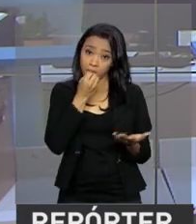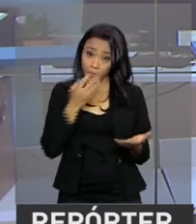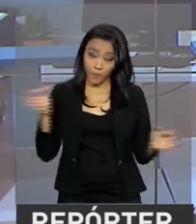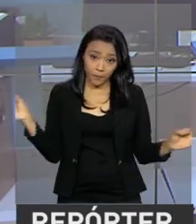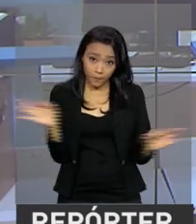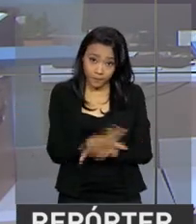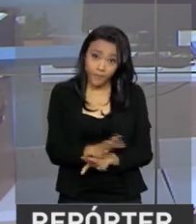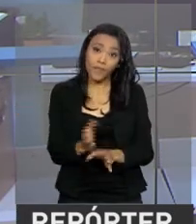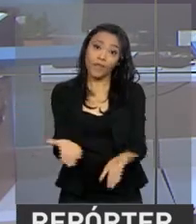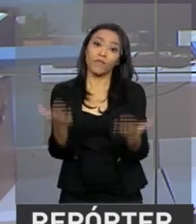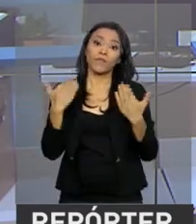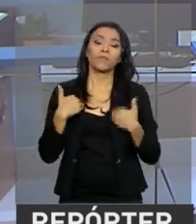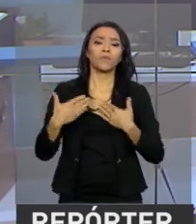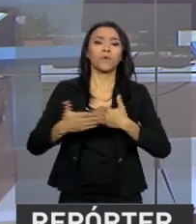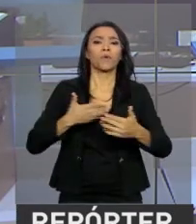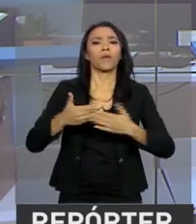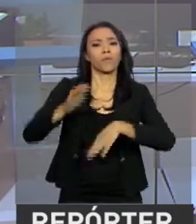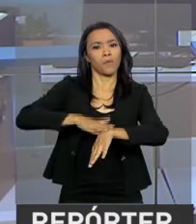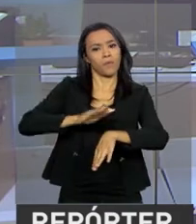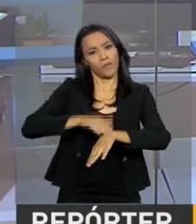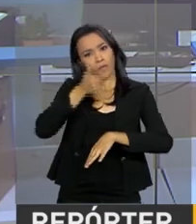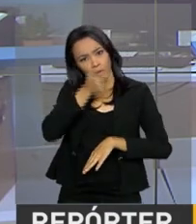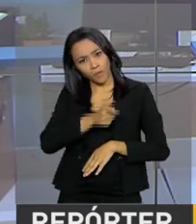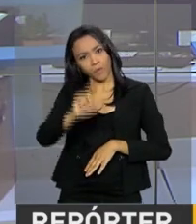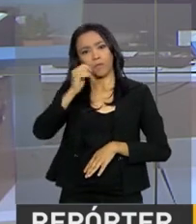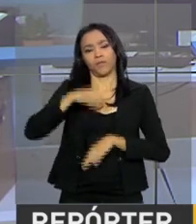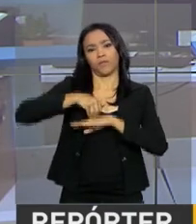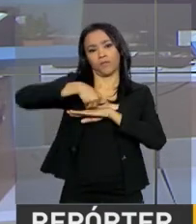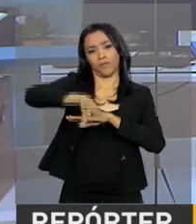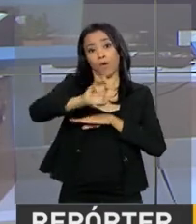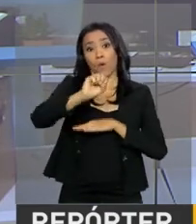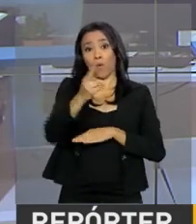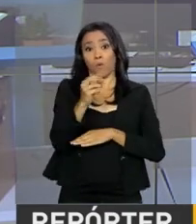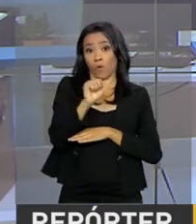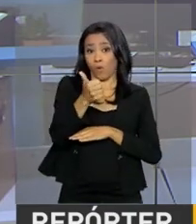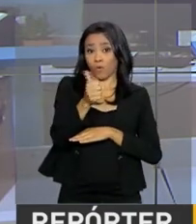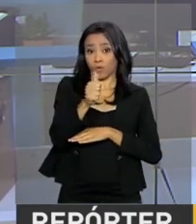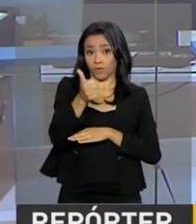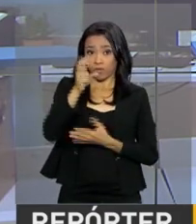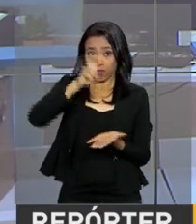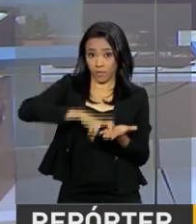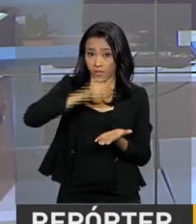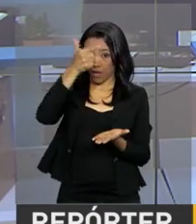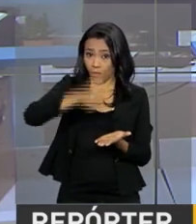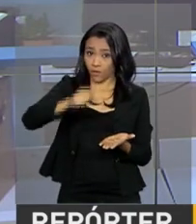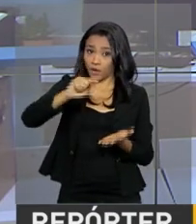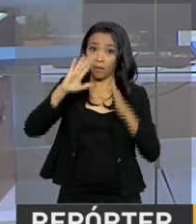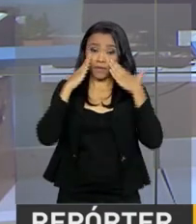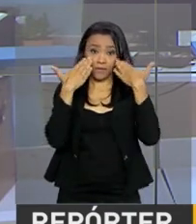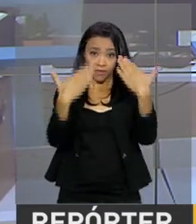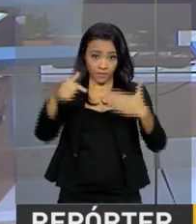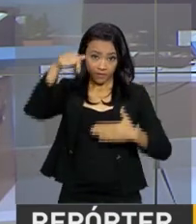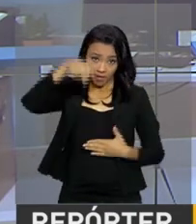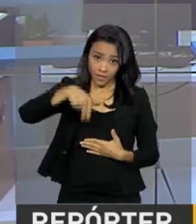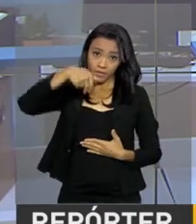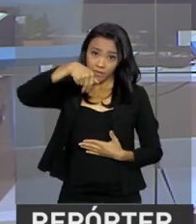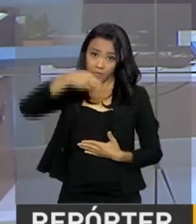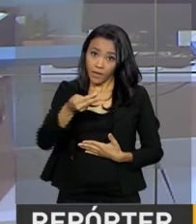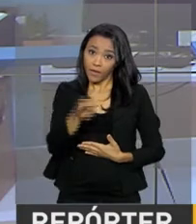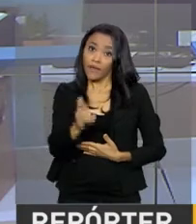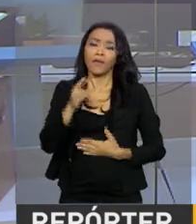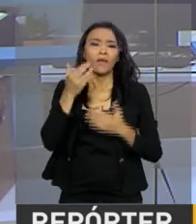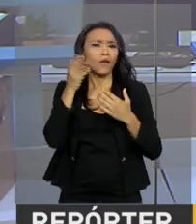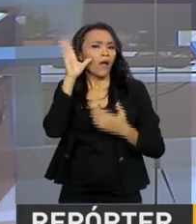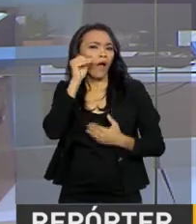por aqui, voltamos a qualquer momento com outras informações ou às 11 da manhã na próxima edição do Repórter NBR. Acompanhe as novidades